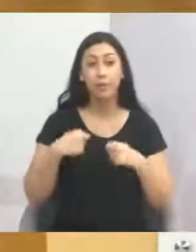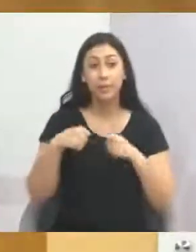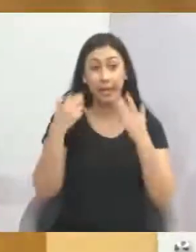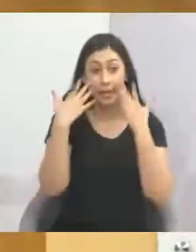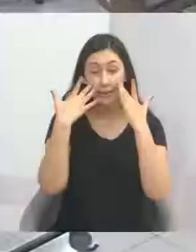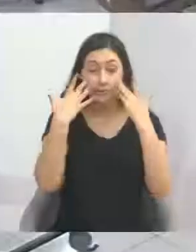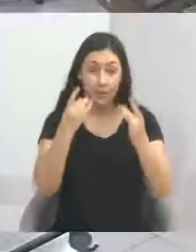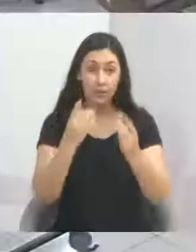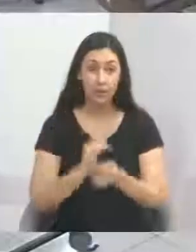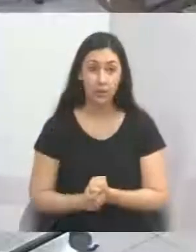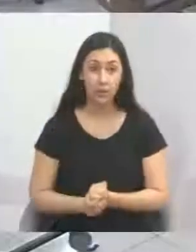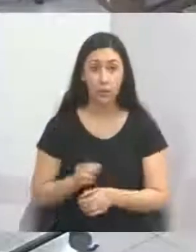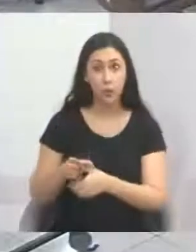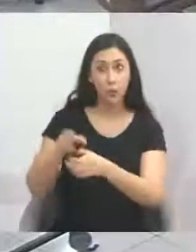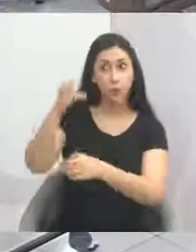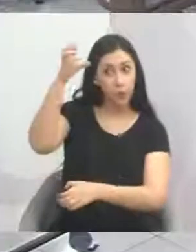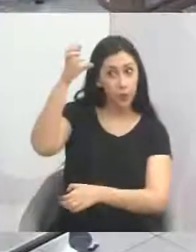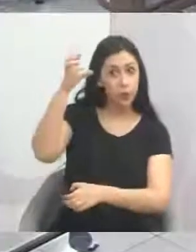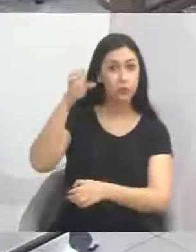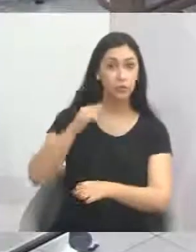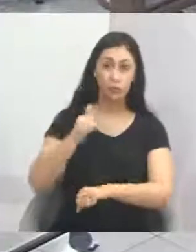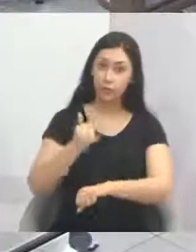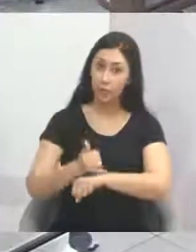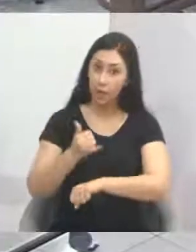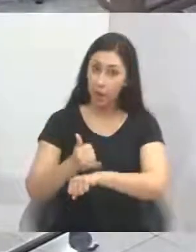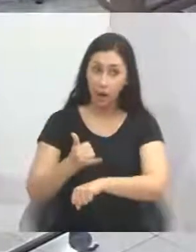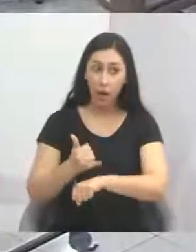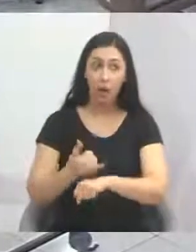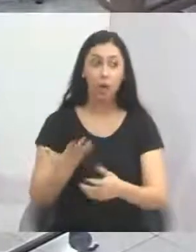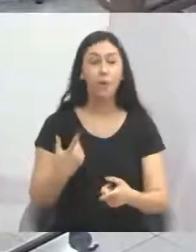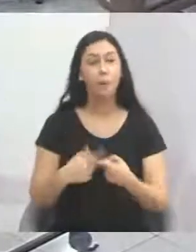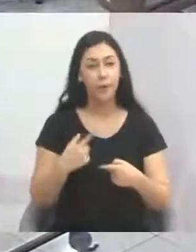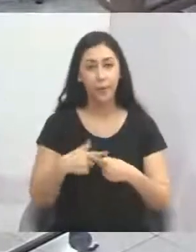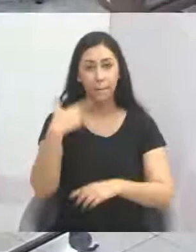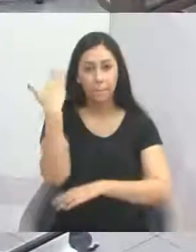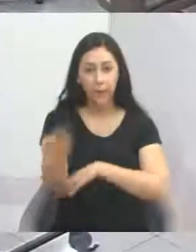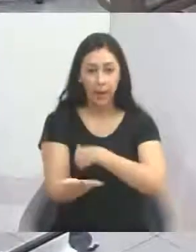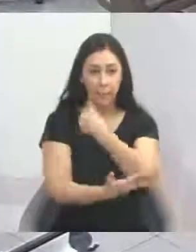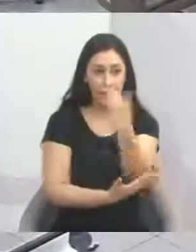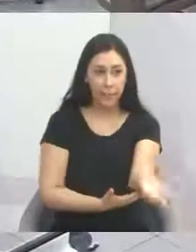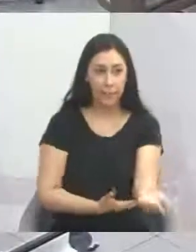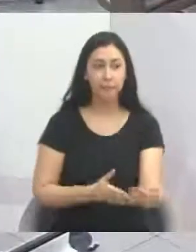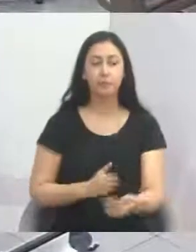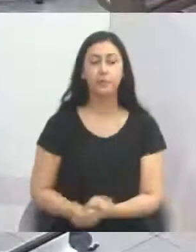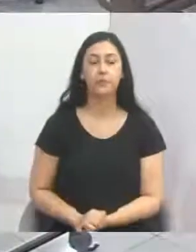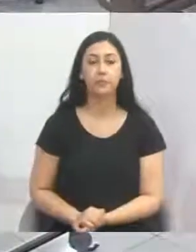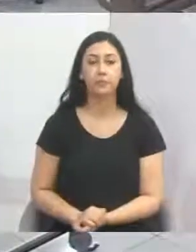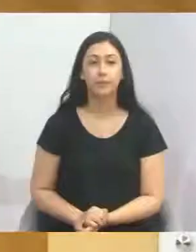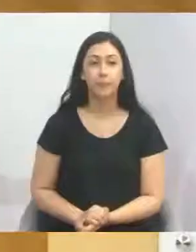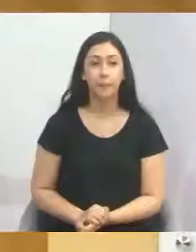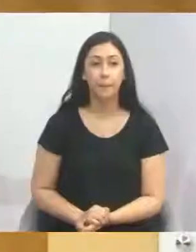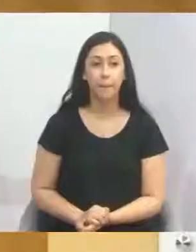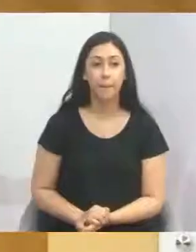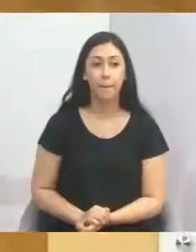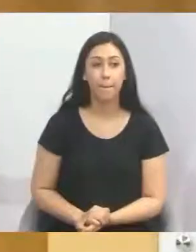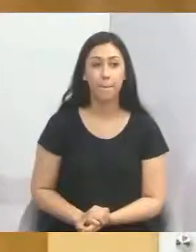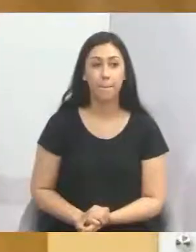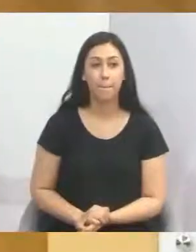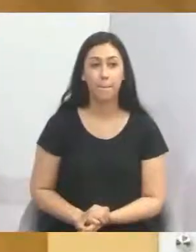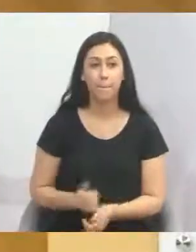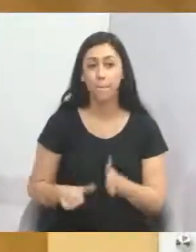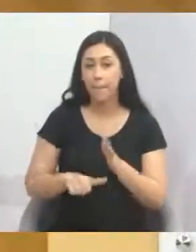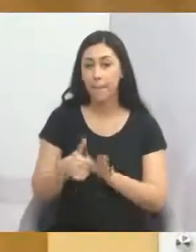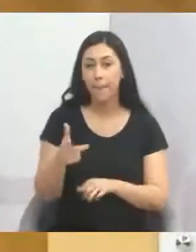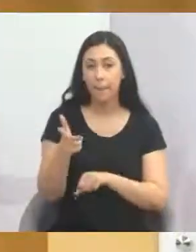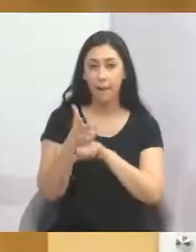atenção um pouquinho mais nesses postes de ferro que está colocando por aí, porque vai cair mais poste por aí. Vou colocar agora o primeiro